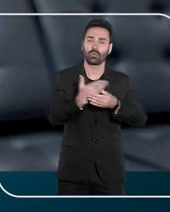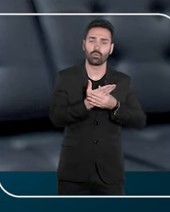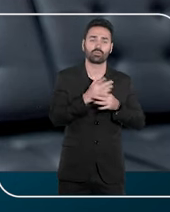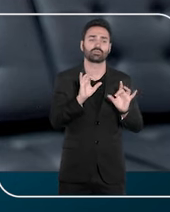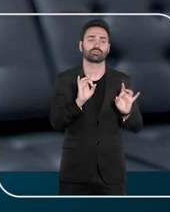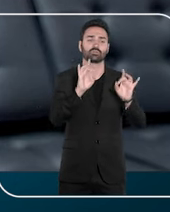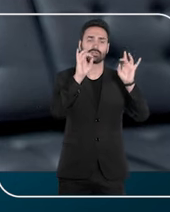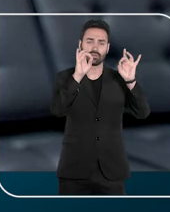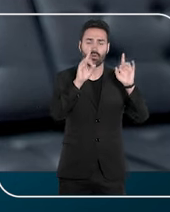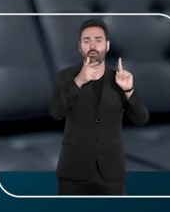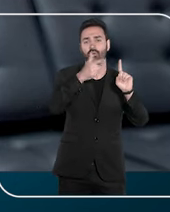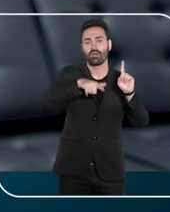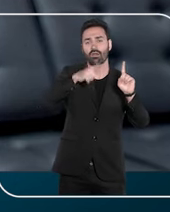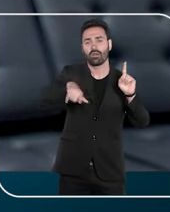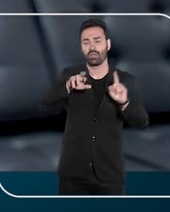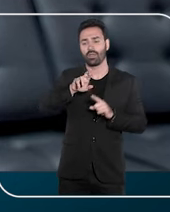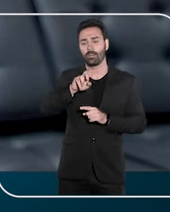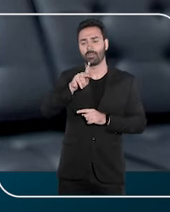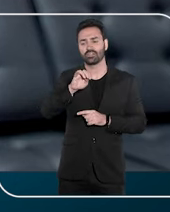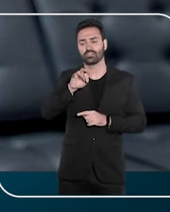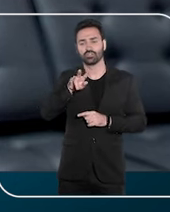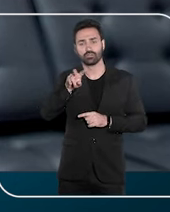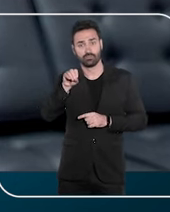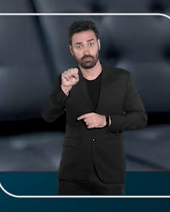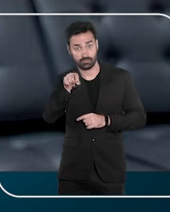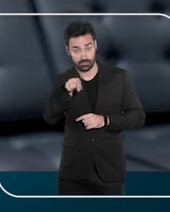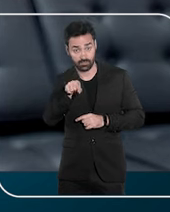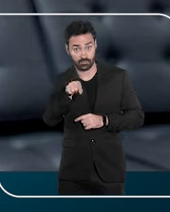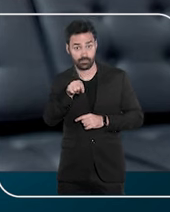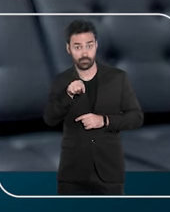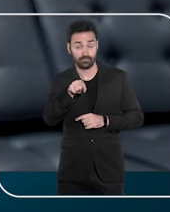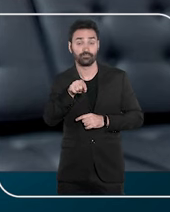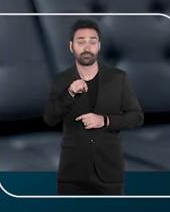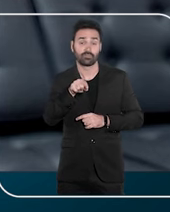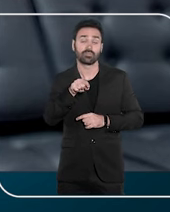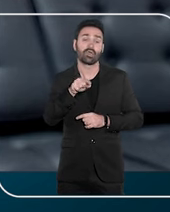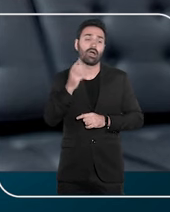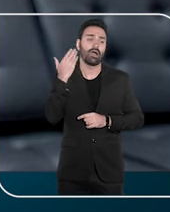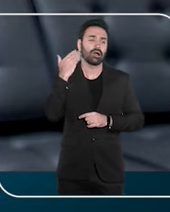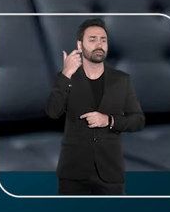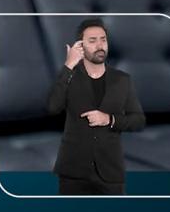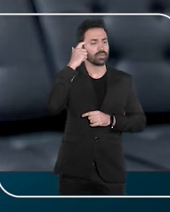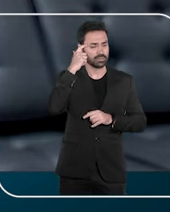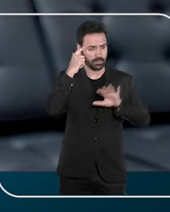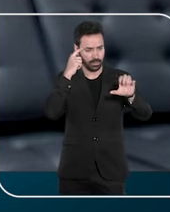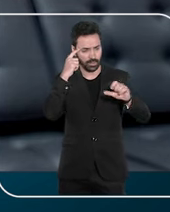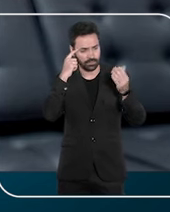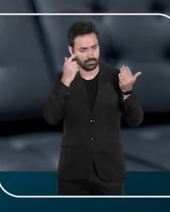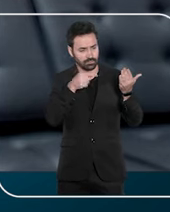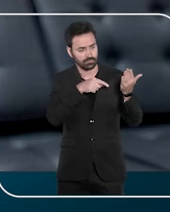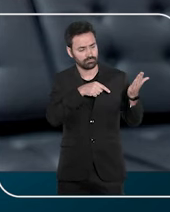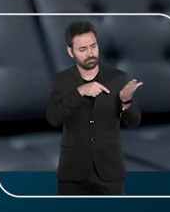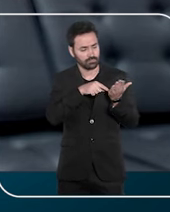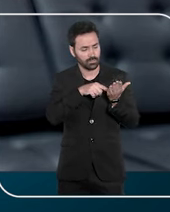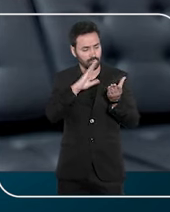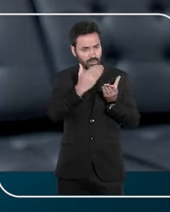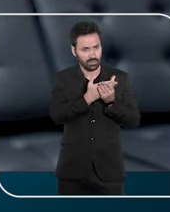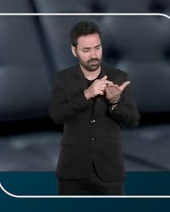que são recursos que seriam julgados normalmente pelas turmas, mas que quando adquirem esse